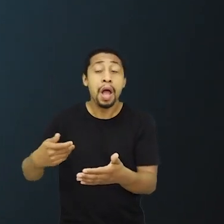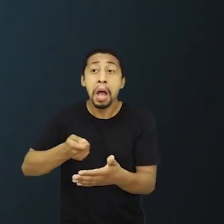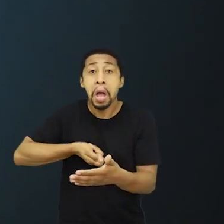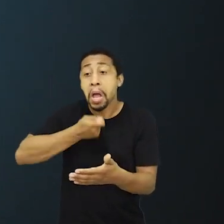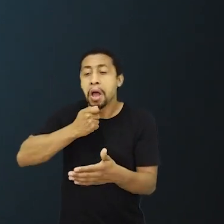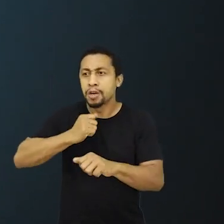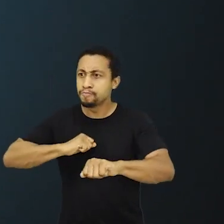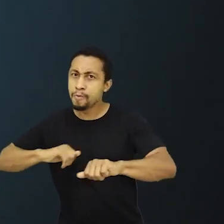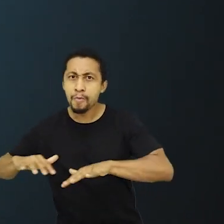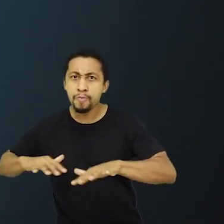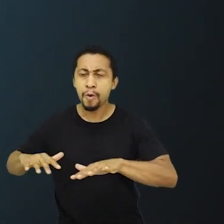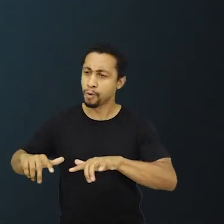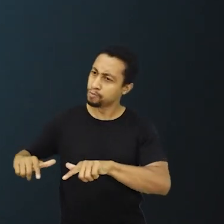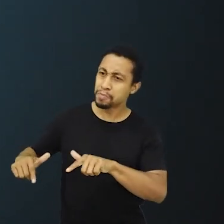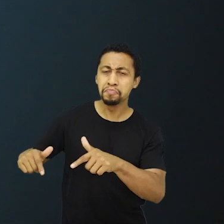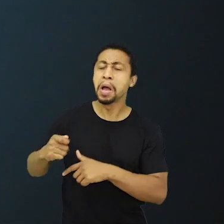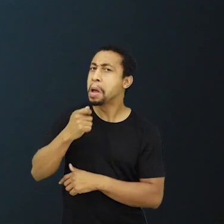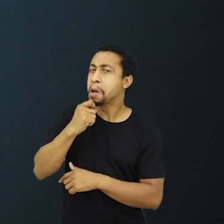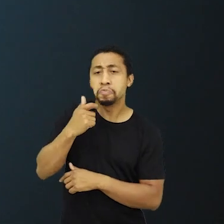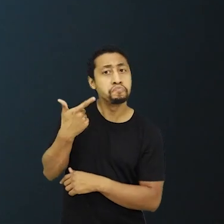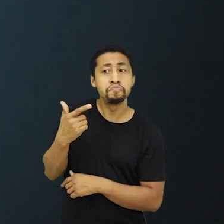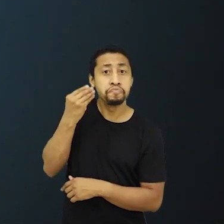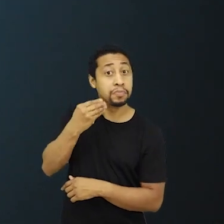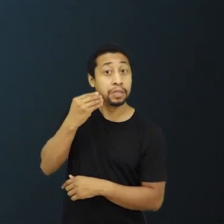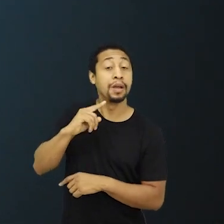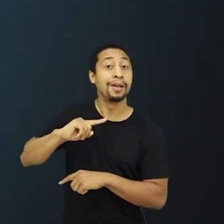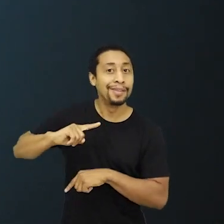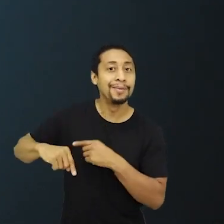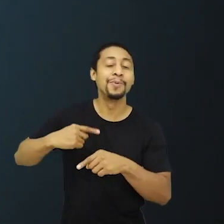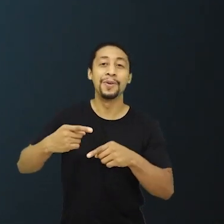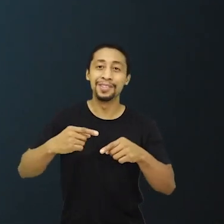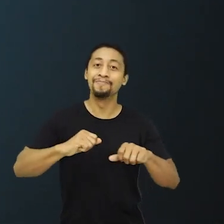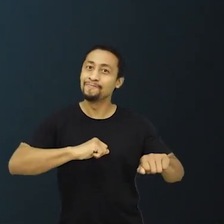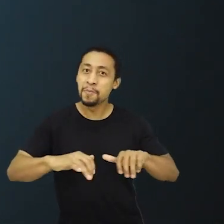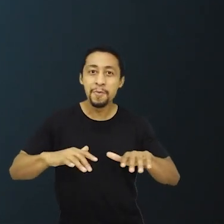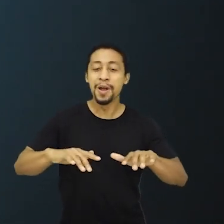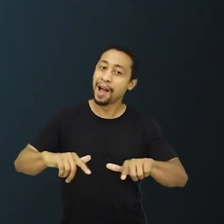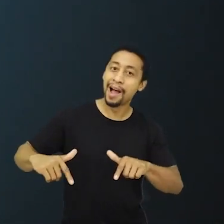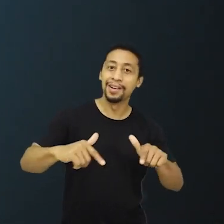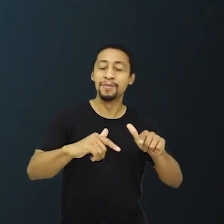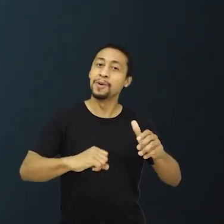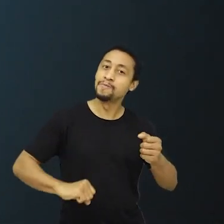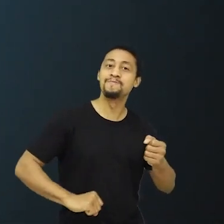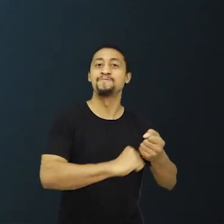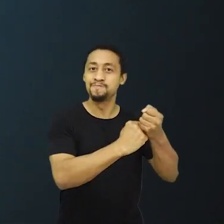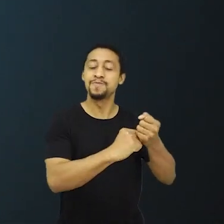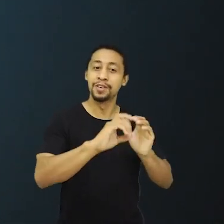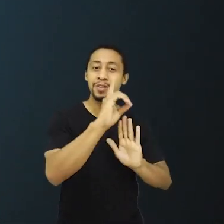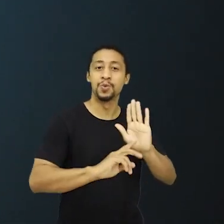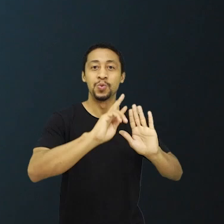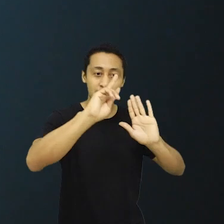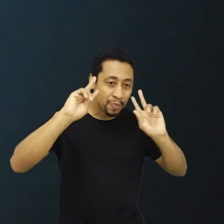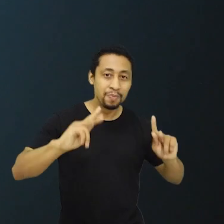meu cotidiano, e desde então se tornou uma pauta, né? O ativismo em defesa dos direitos humanos no Brasil. Naquela